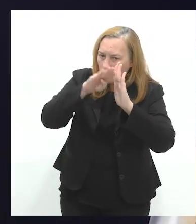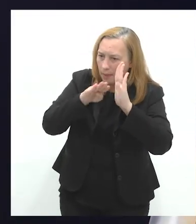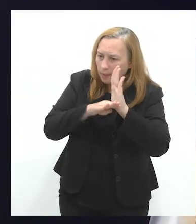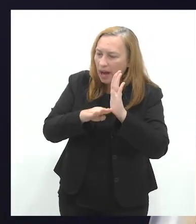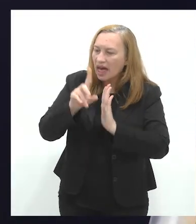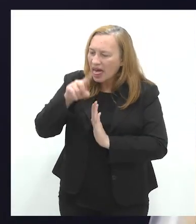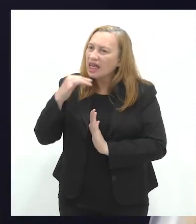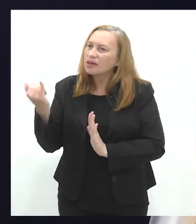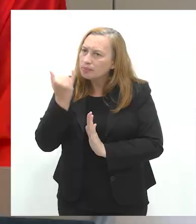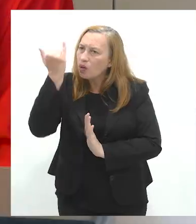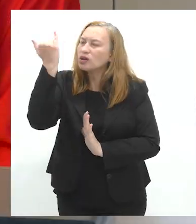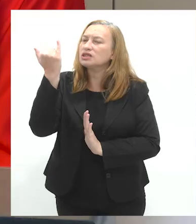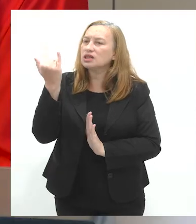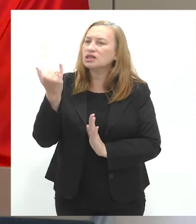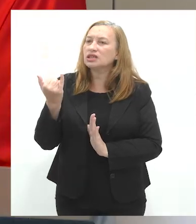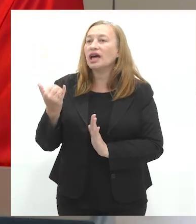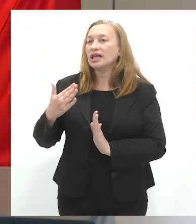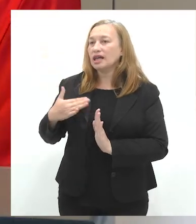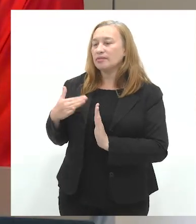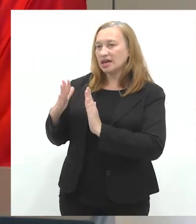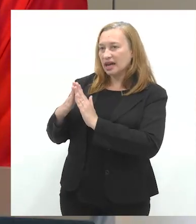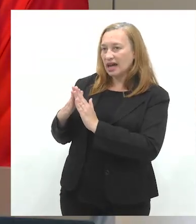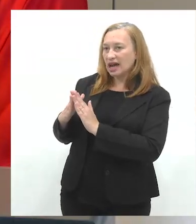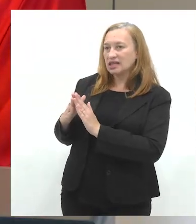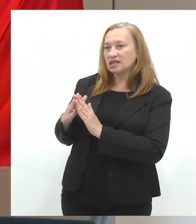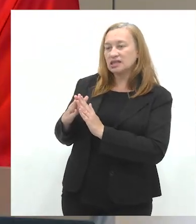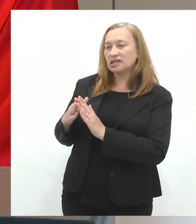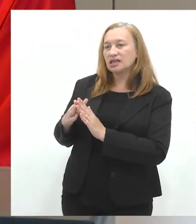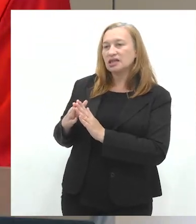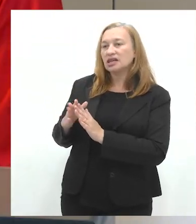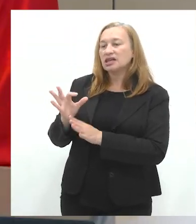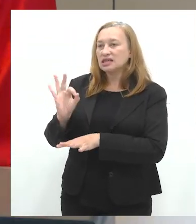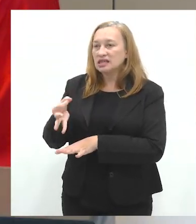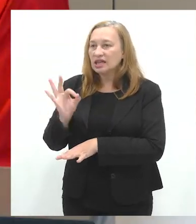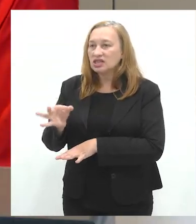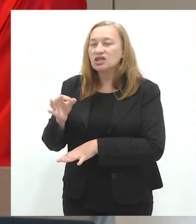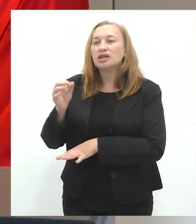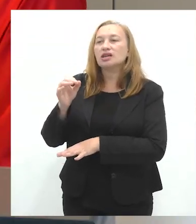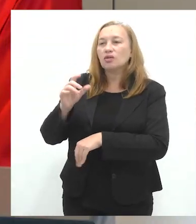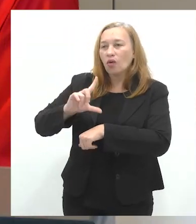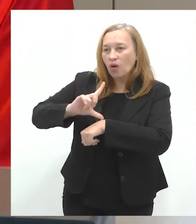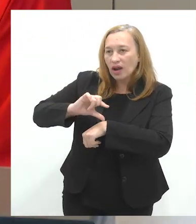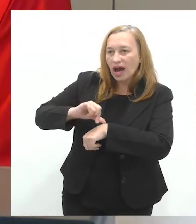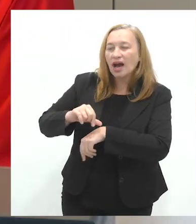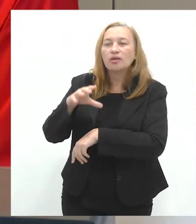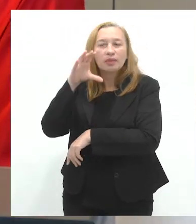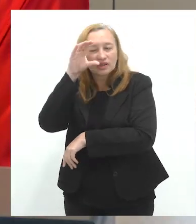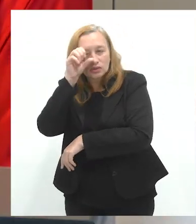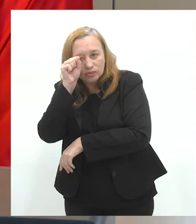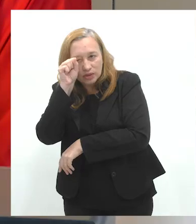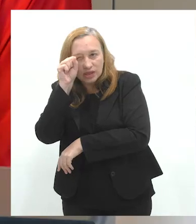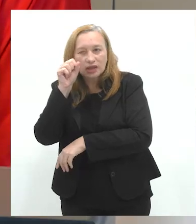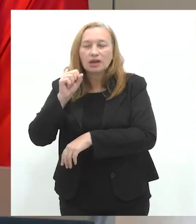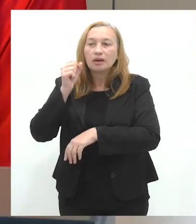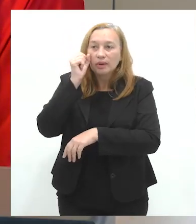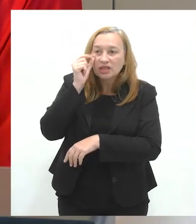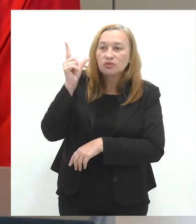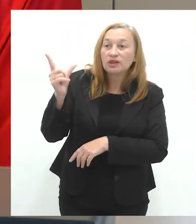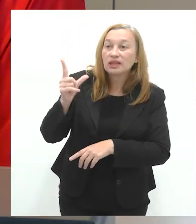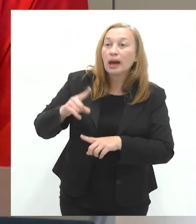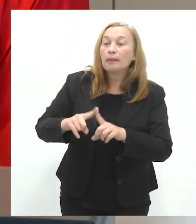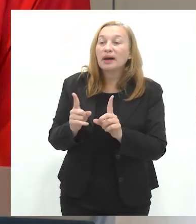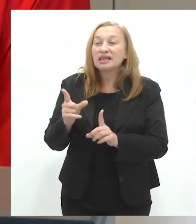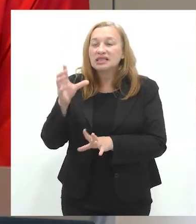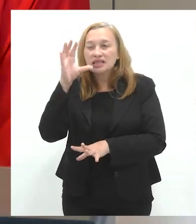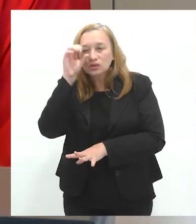isso. Isso lá em casa é muito importante, esse negócio da rotina, isso funciona muito bem. É a hora certinha para dormir, tem a hora certinha